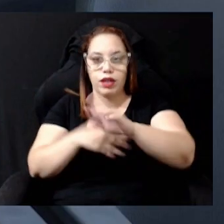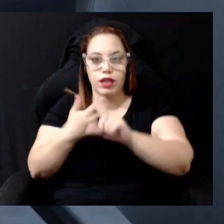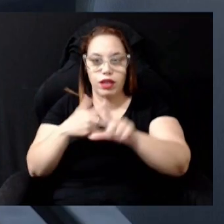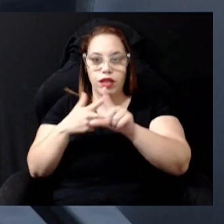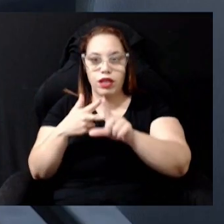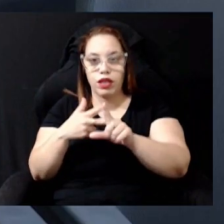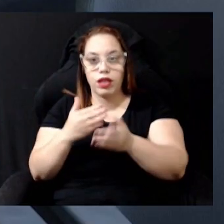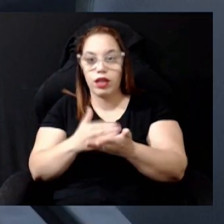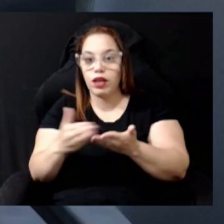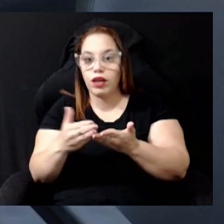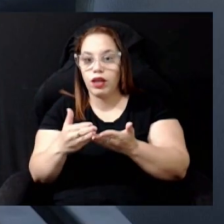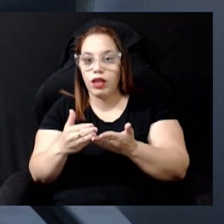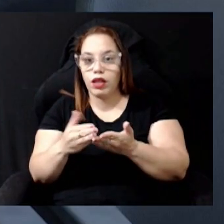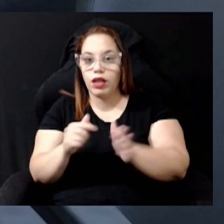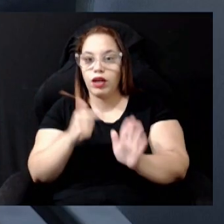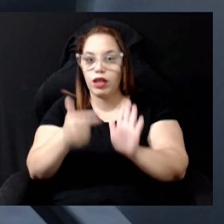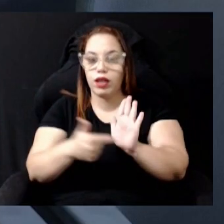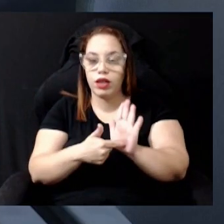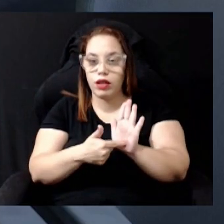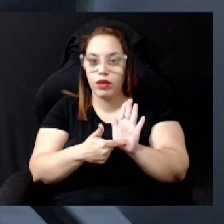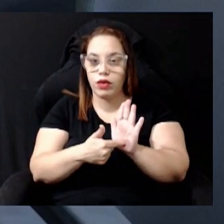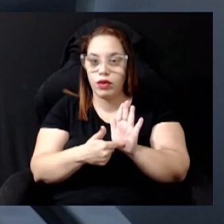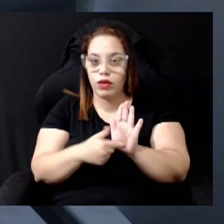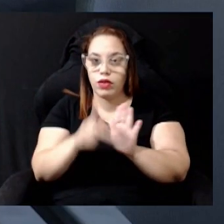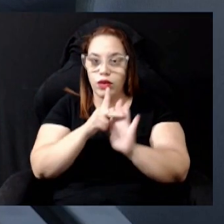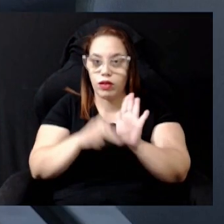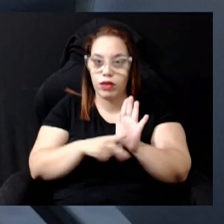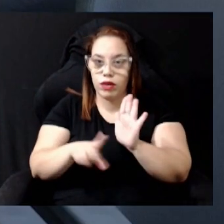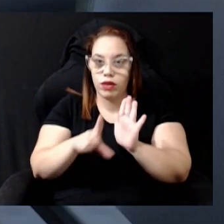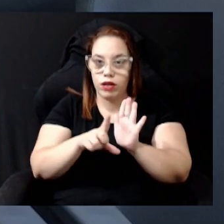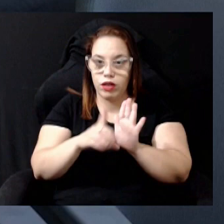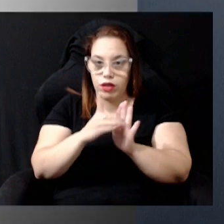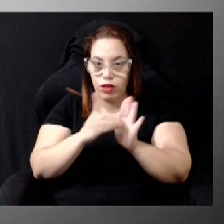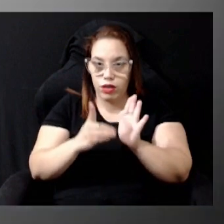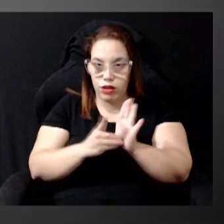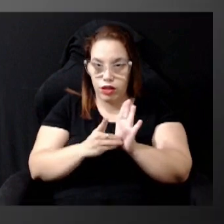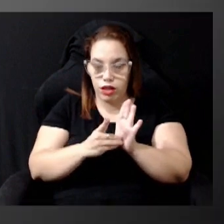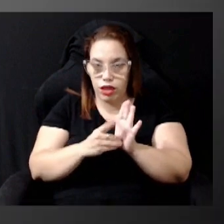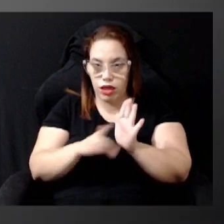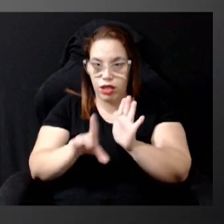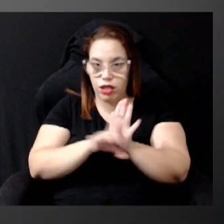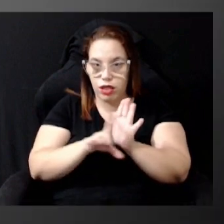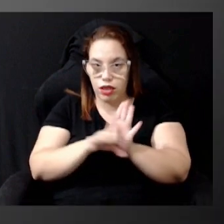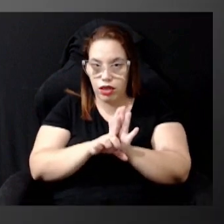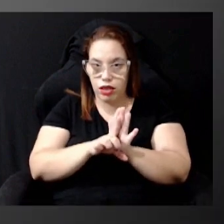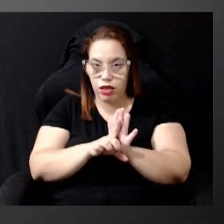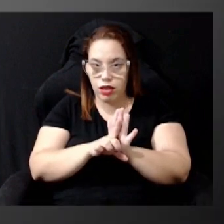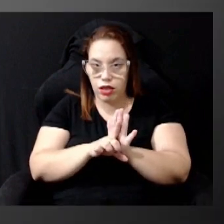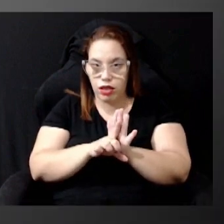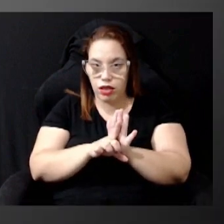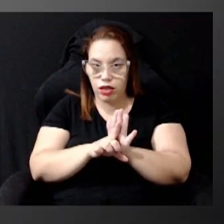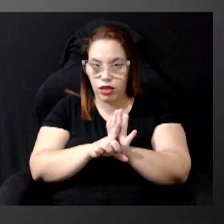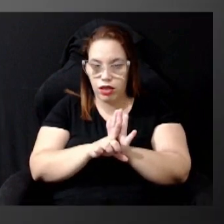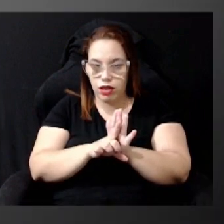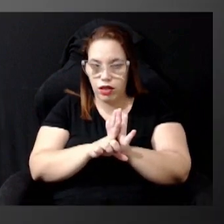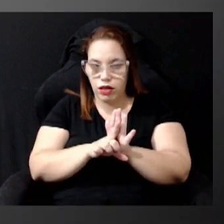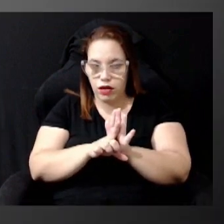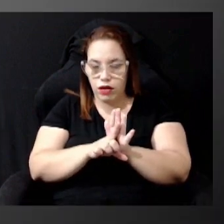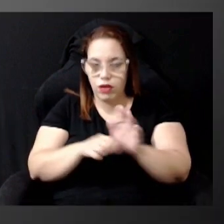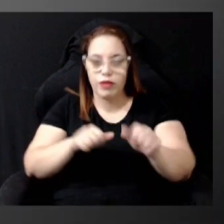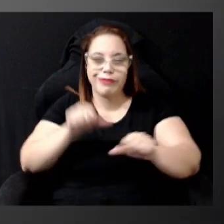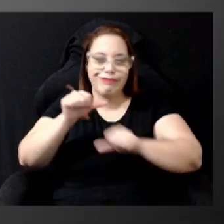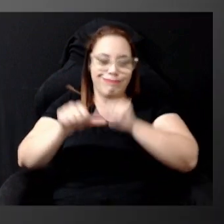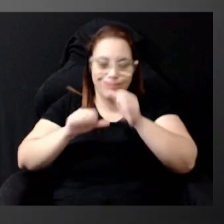foi apresentado um projeto de decreto legislativo exatamente com esse assunto, referente a essas mudanças